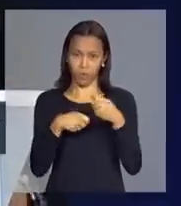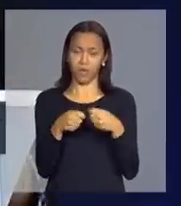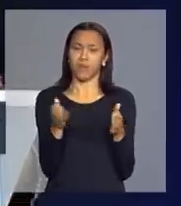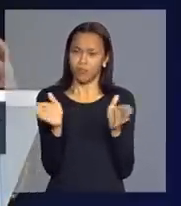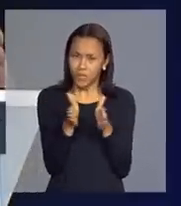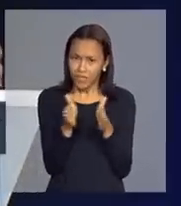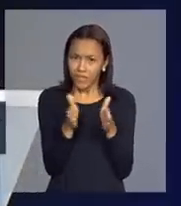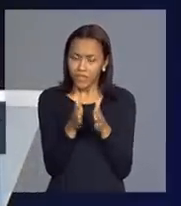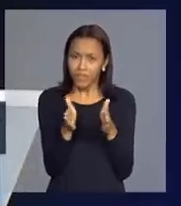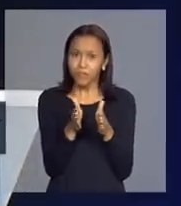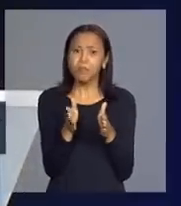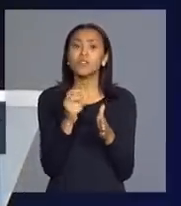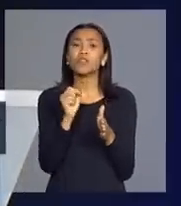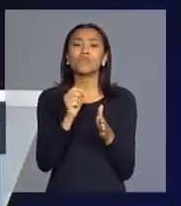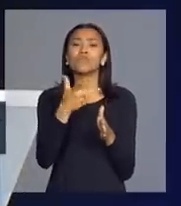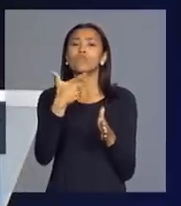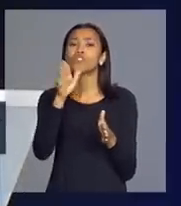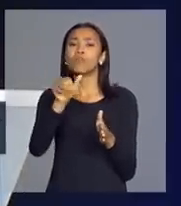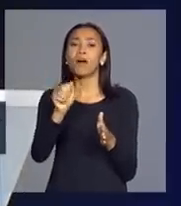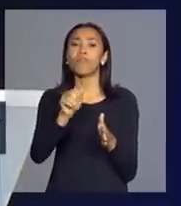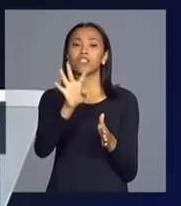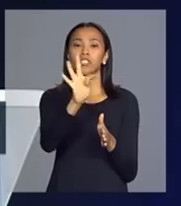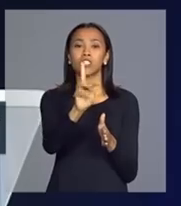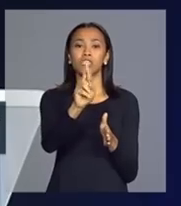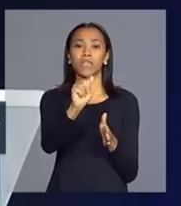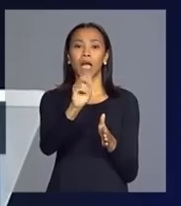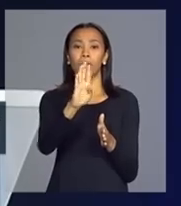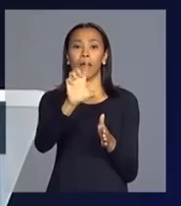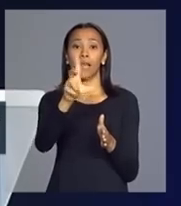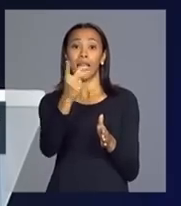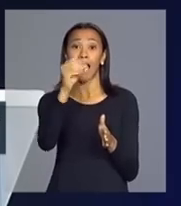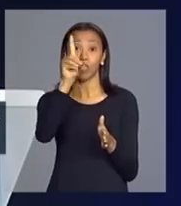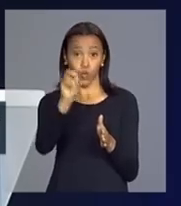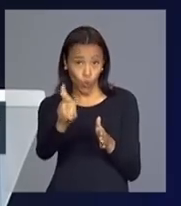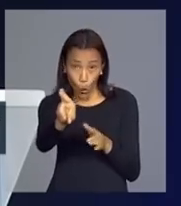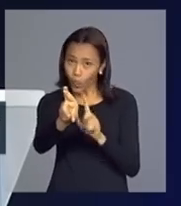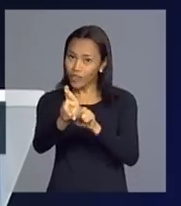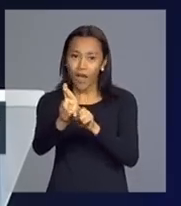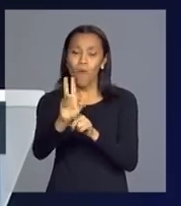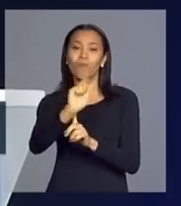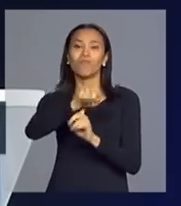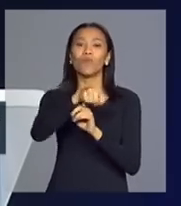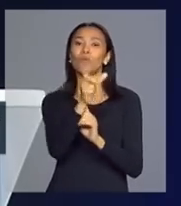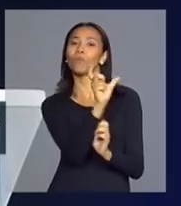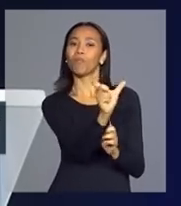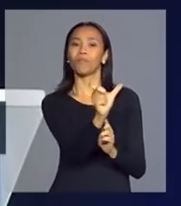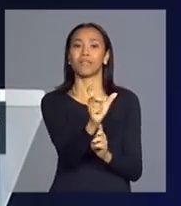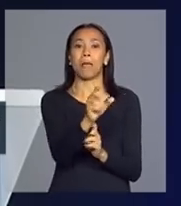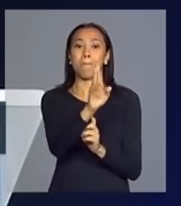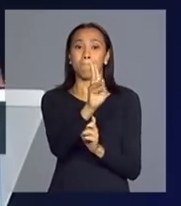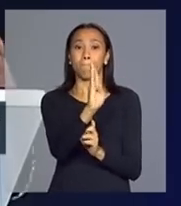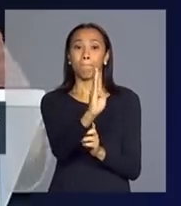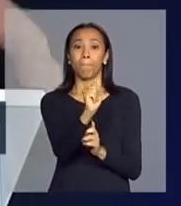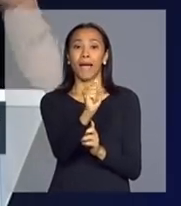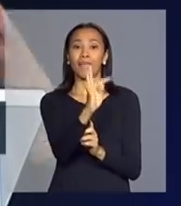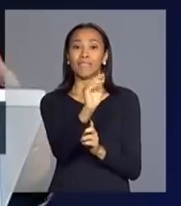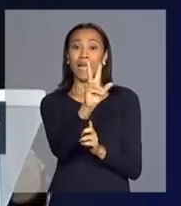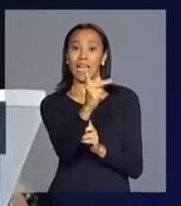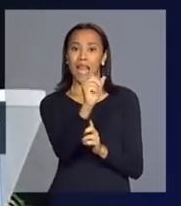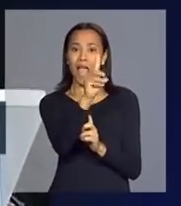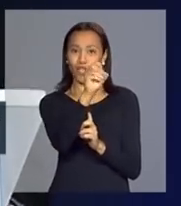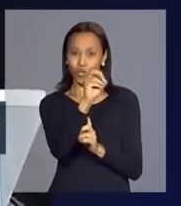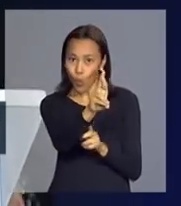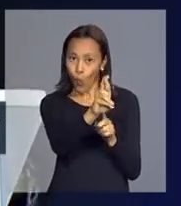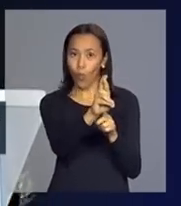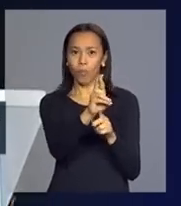o pequeno empreendedor, não chamava de trabalhador, chamava de batalhador, porque era como se ele se debatesse e